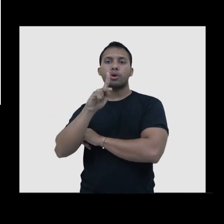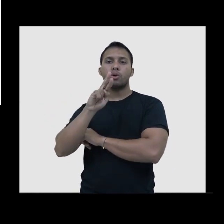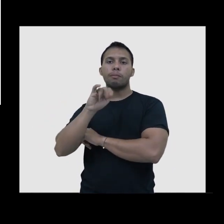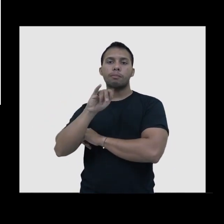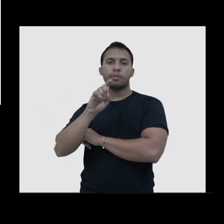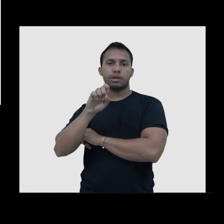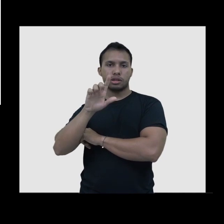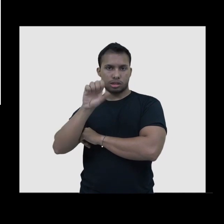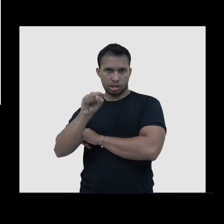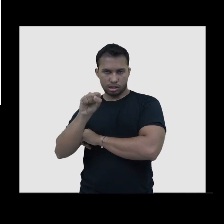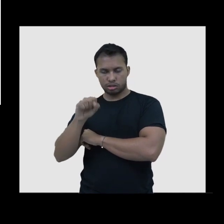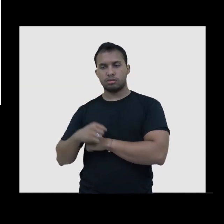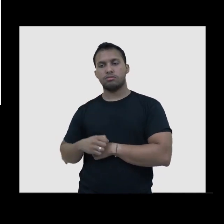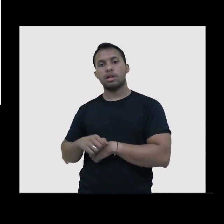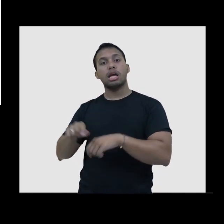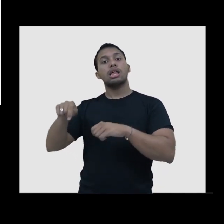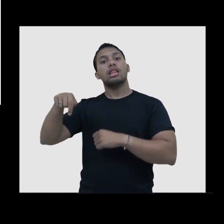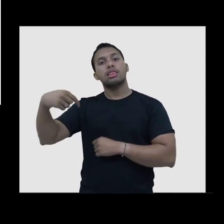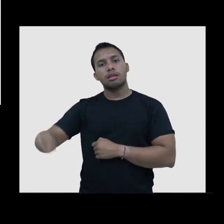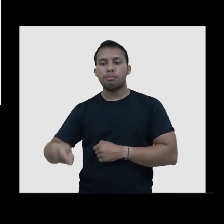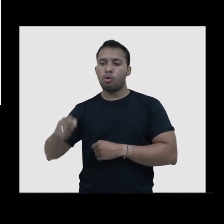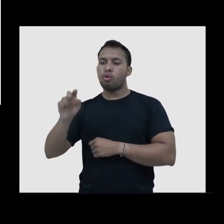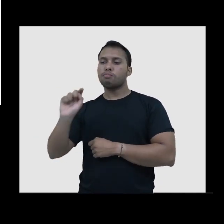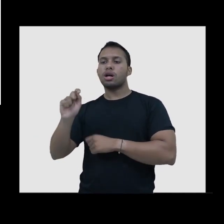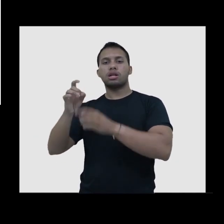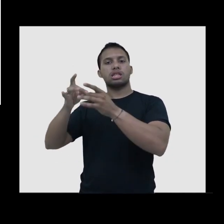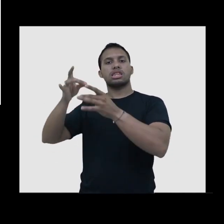e, por último, clicar em detalhes.